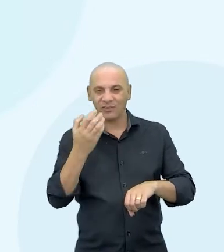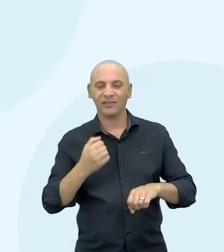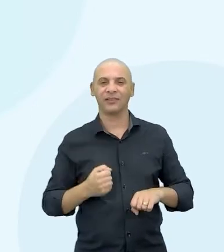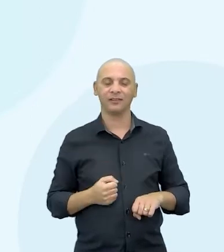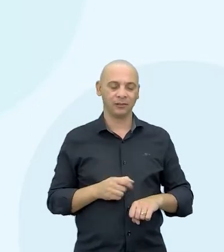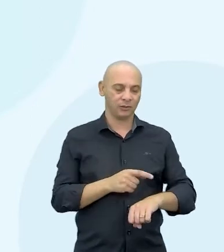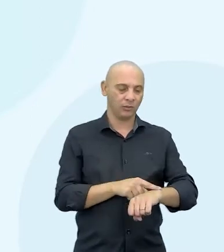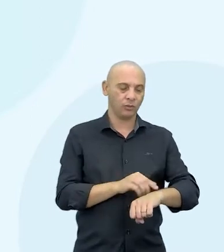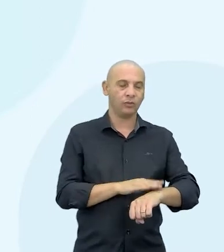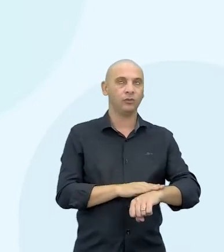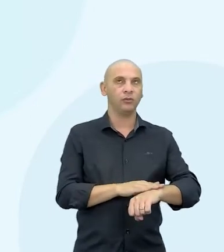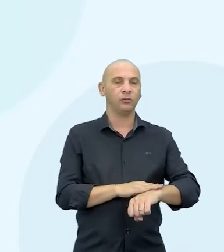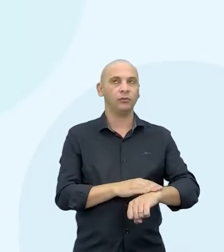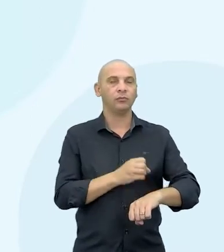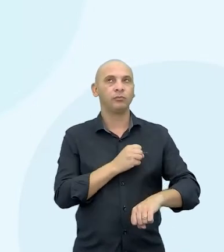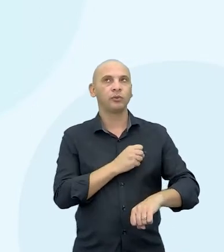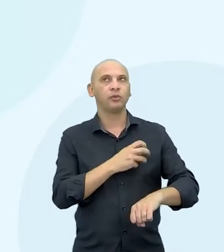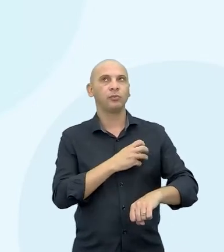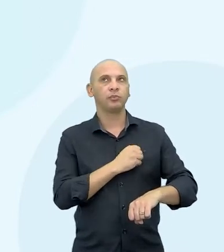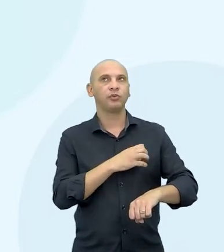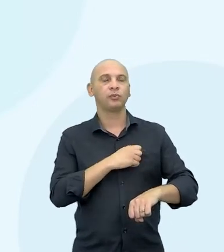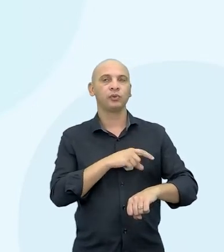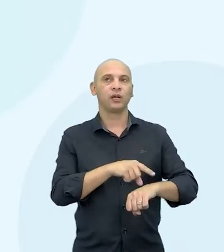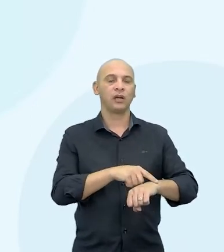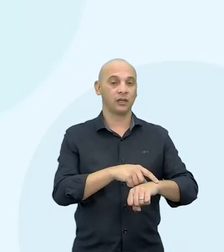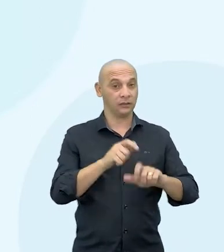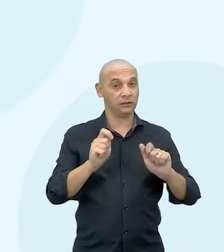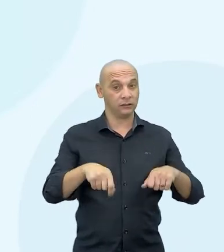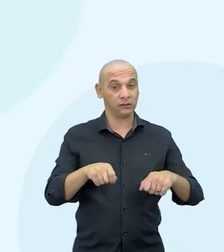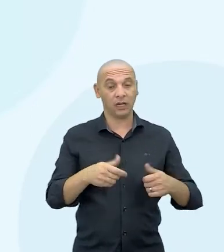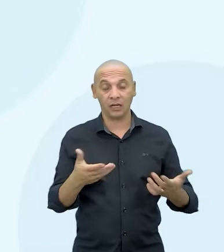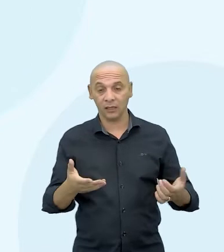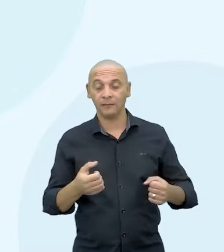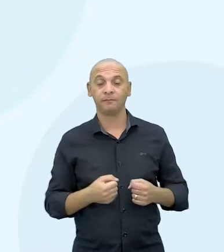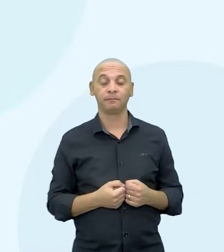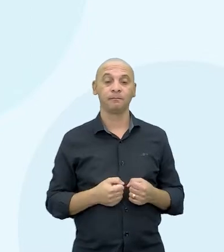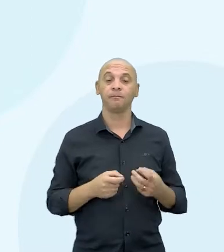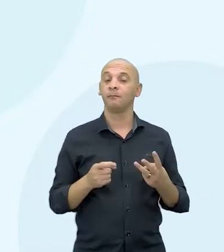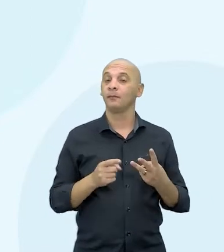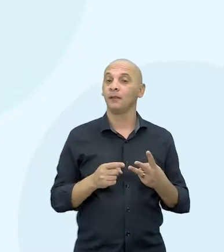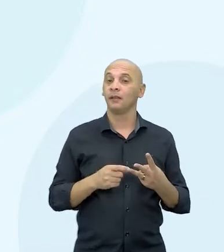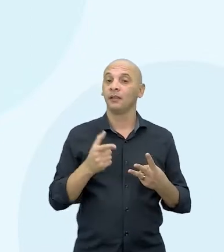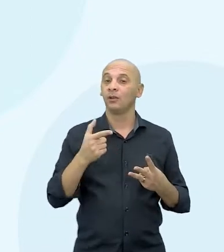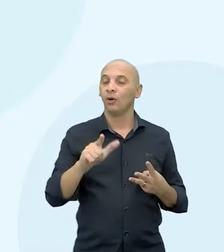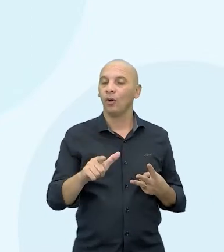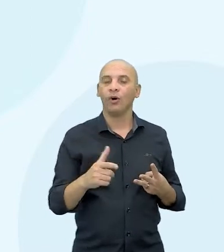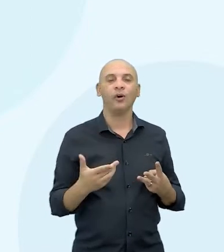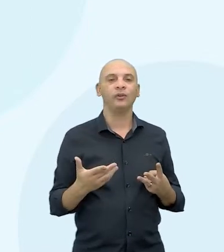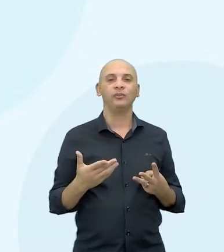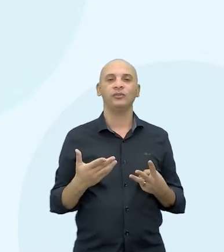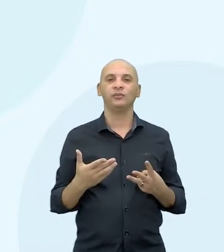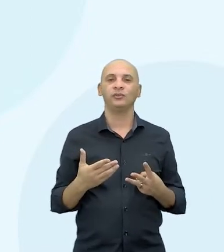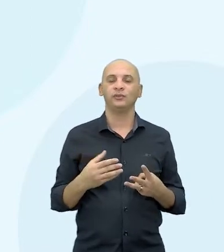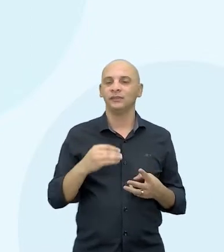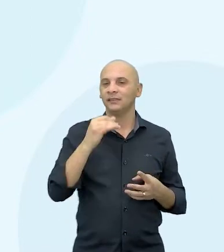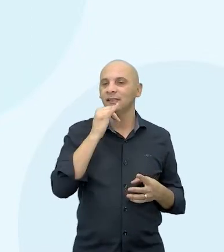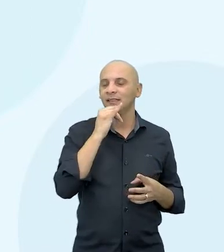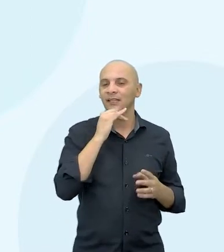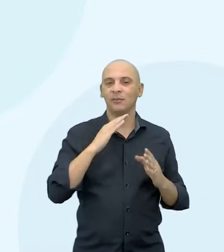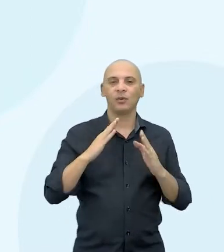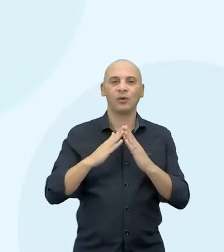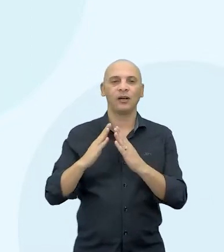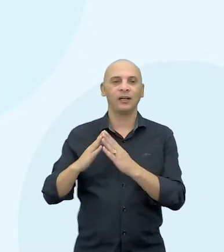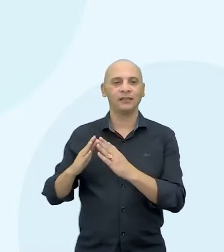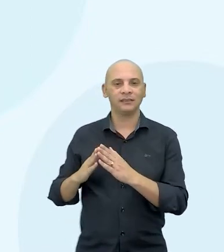mede nossa pulsação, faz uma série de coisas para a gente, né? Dispositivos inteligentes para o lar, por exemplo, chegar